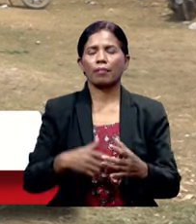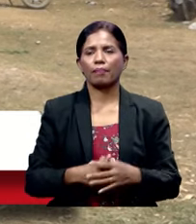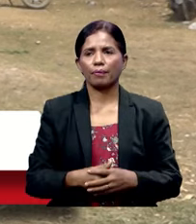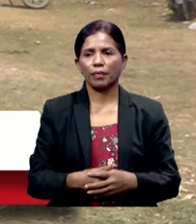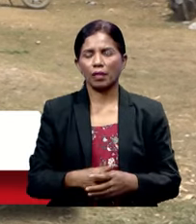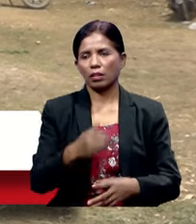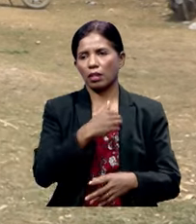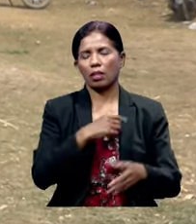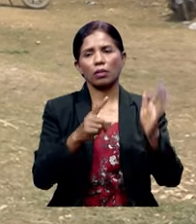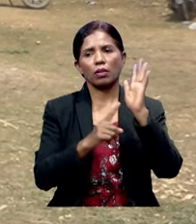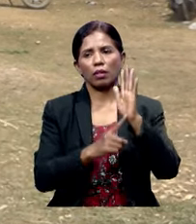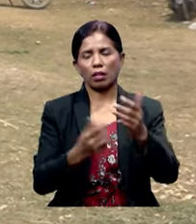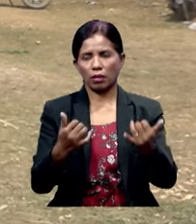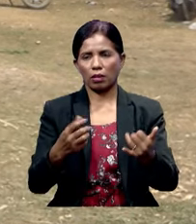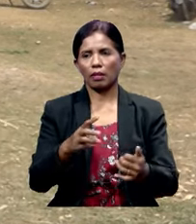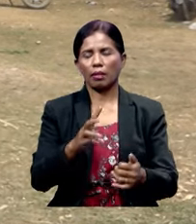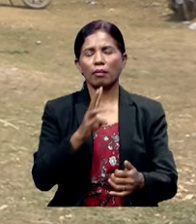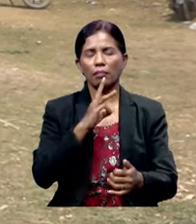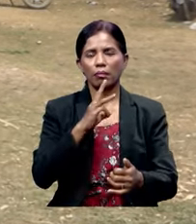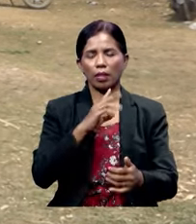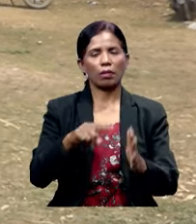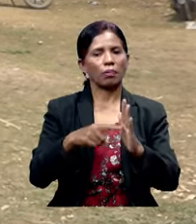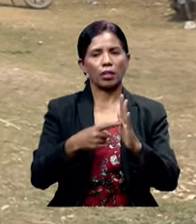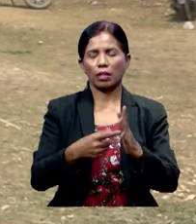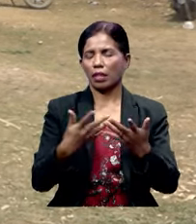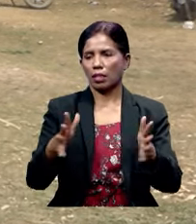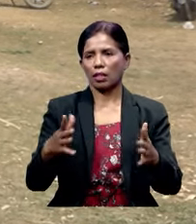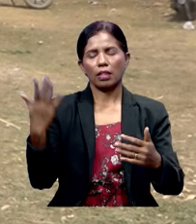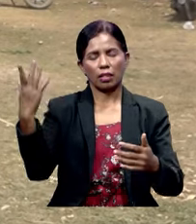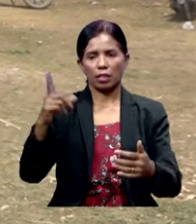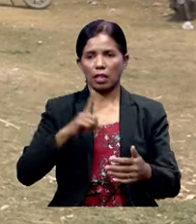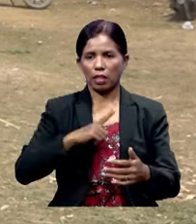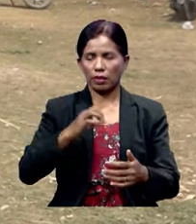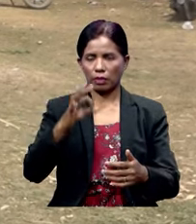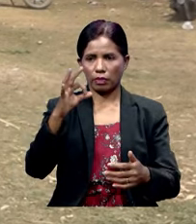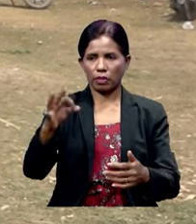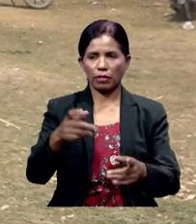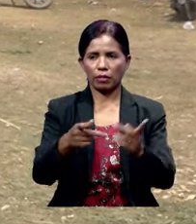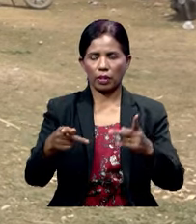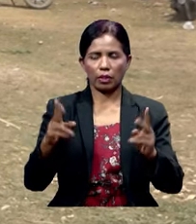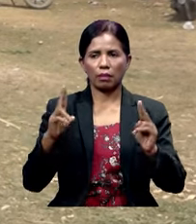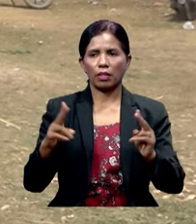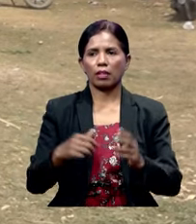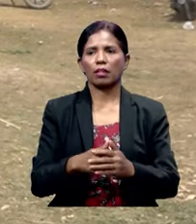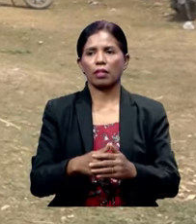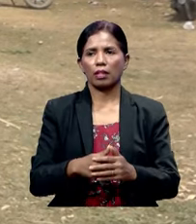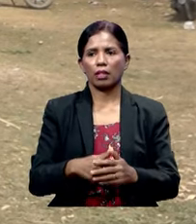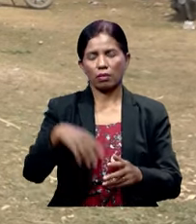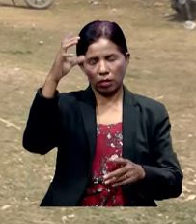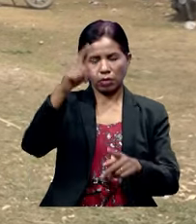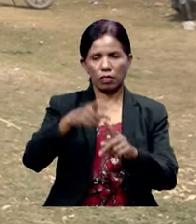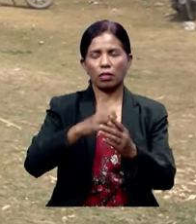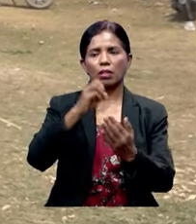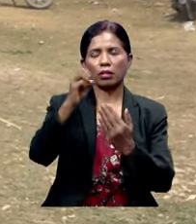sidak to hene ba mes agoran ni tare be mi komesa minusona tamba iha lete foho iha fatin malirin urane akontis los ni september